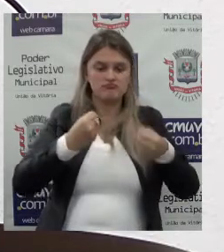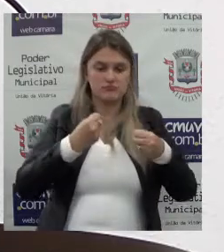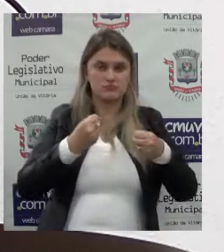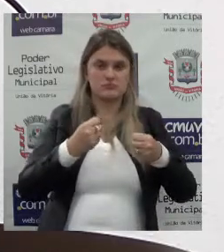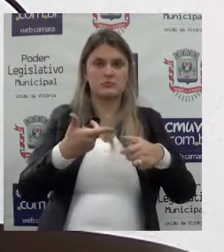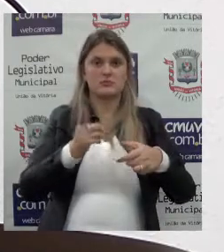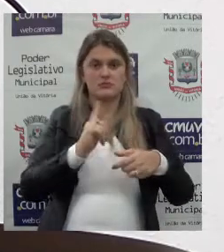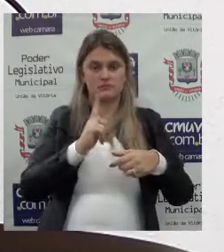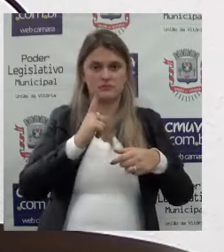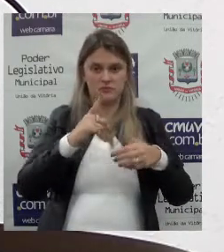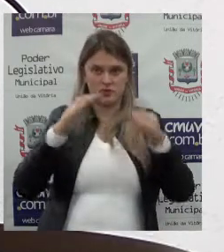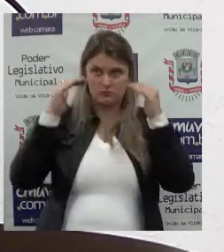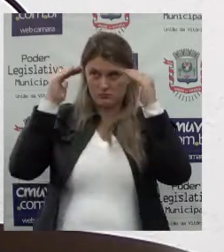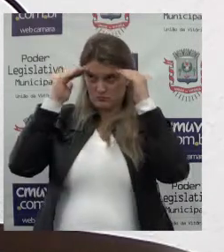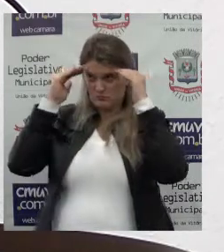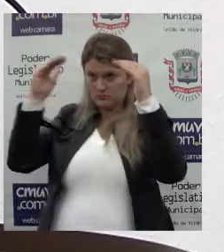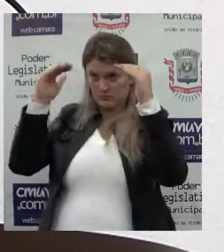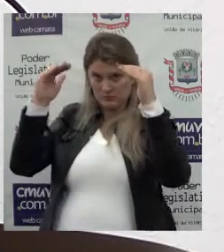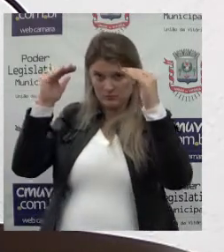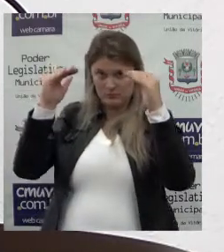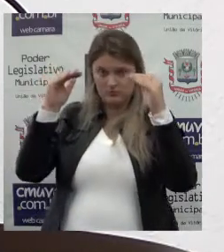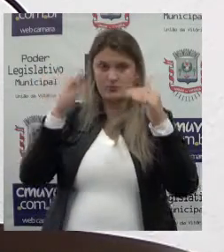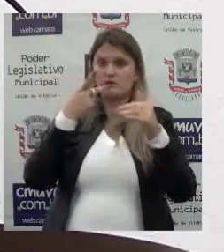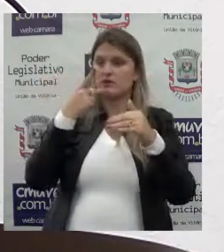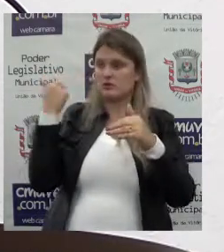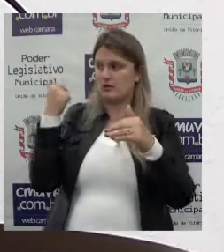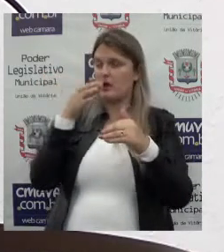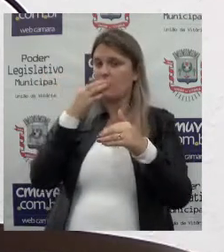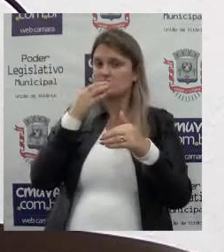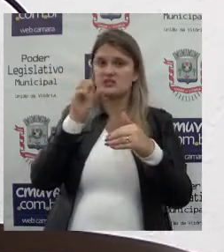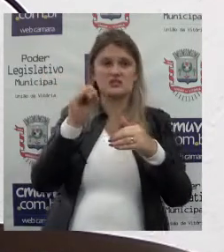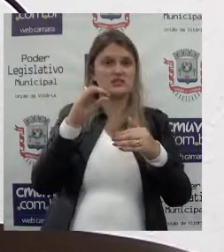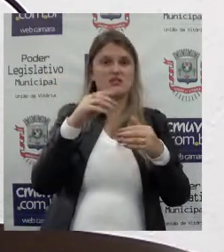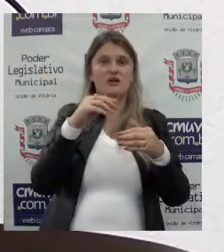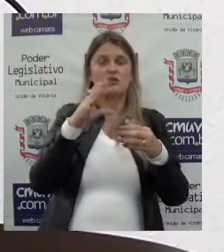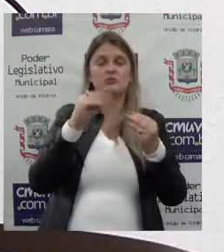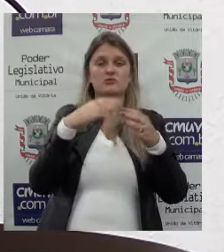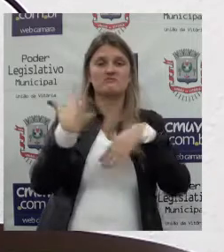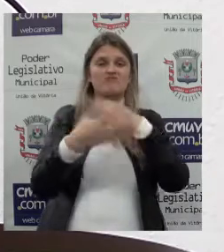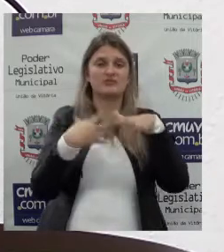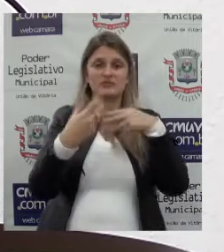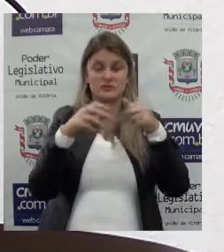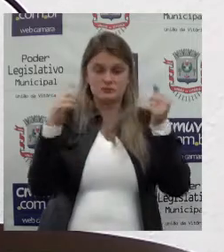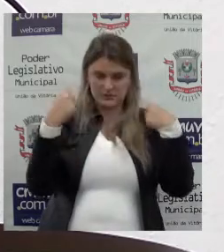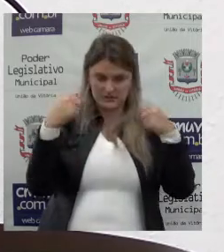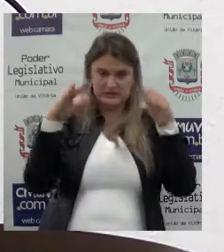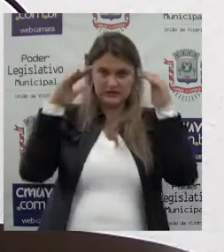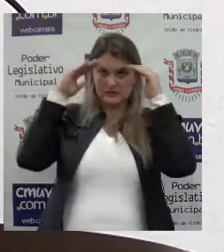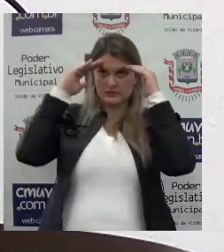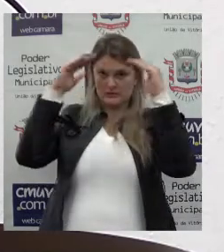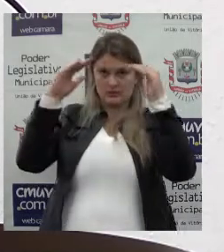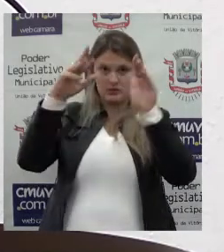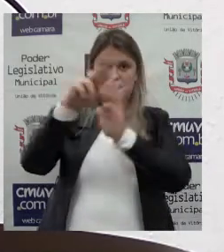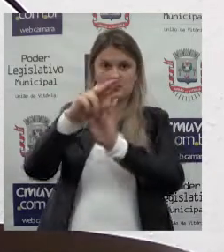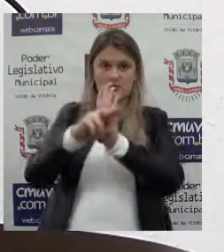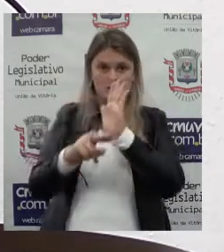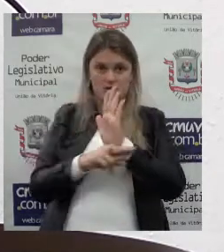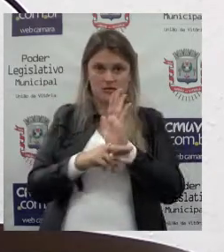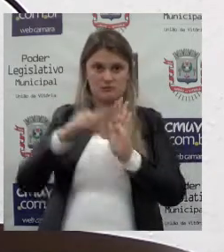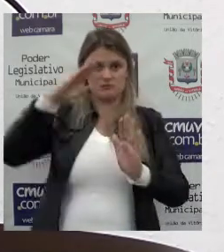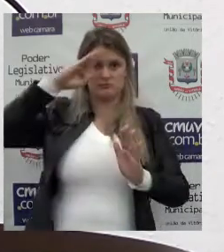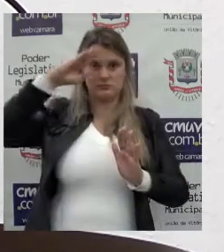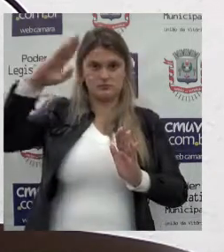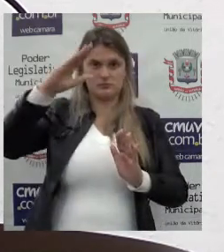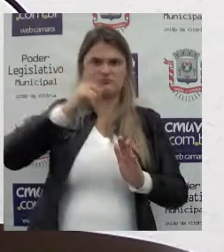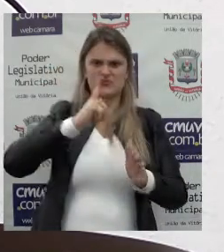parte. Ela é regida por militarismo, e eu digo uma coisa, sou um defensor disso, porque senão o descontrole ia ser muito maior.